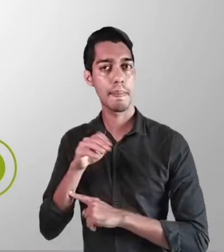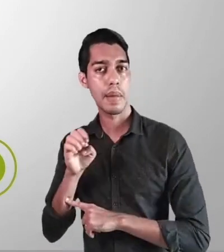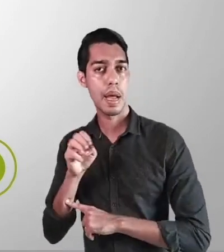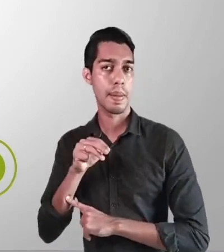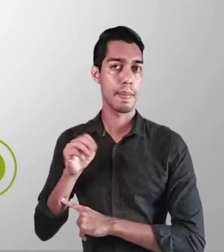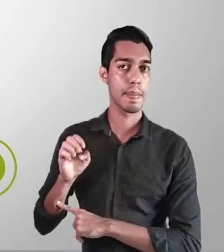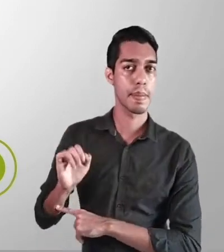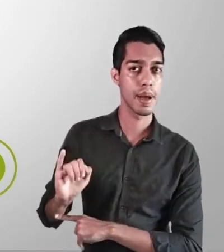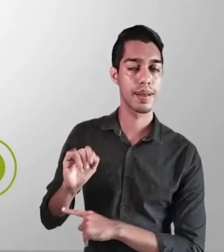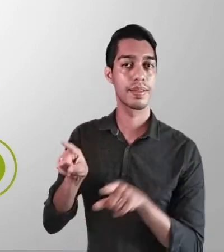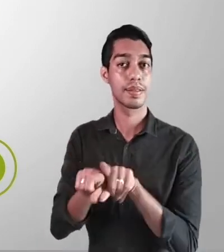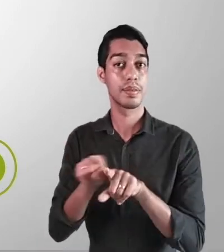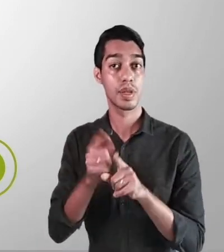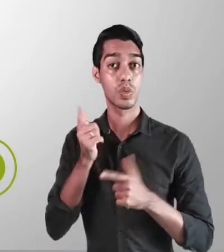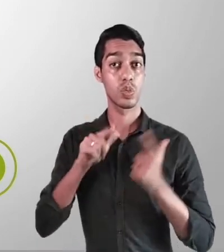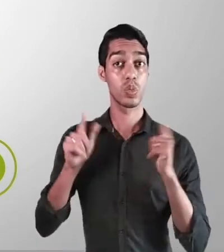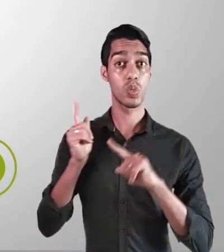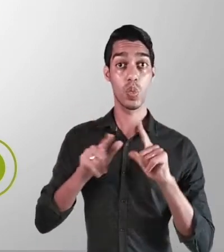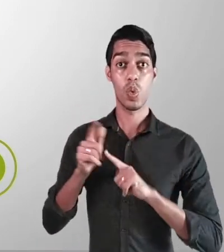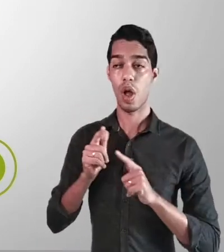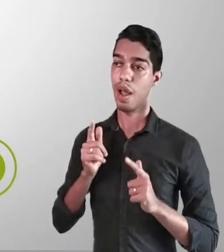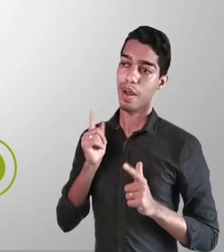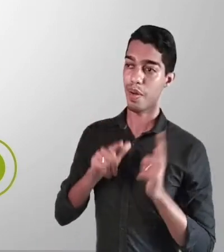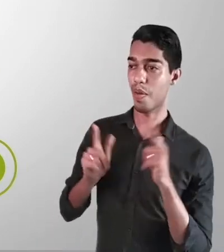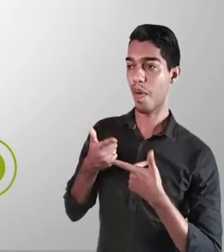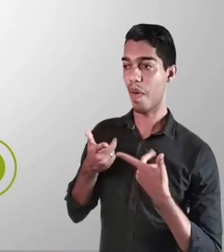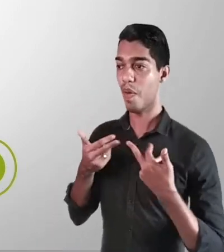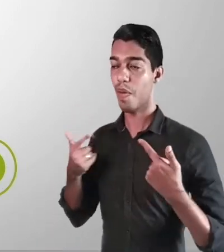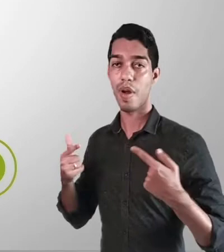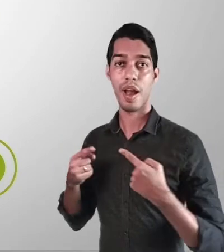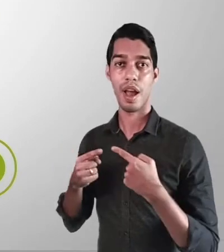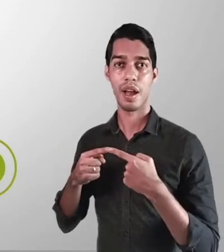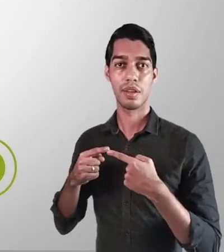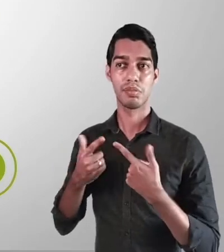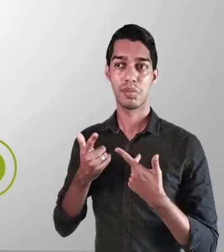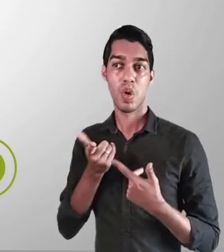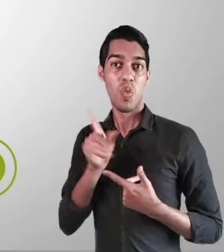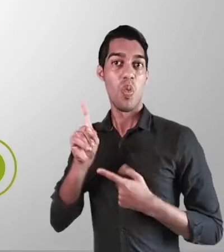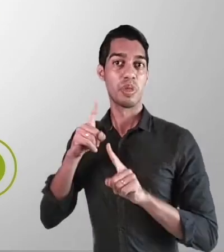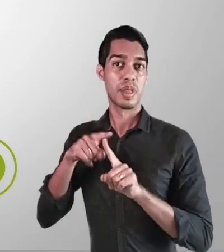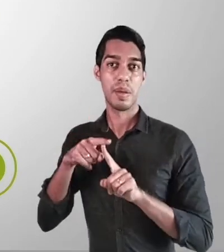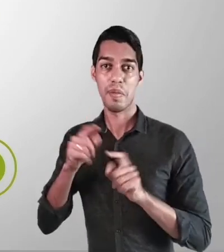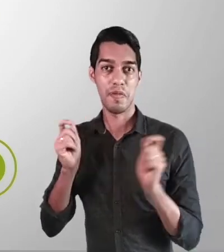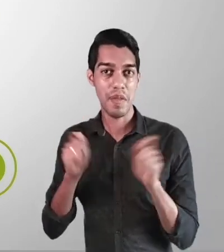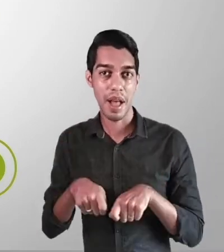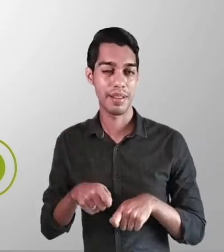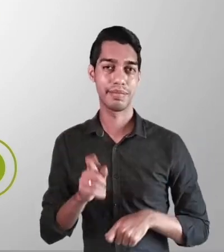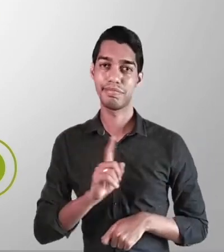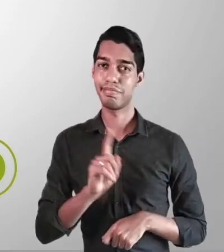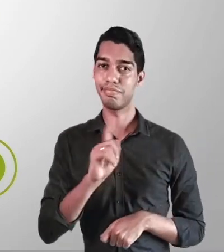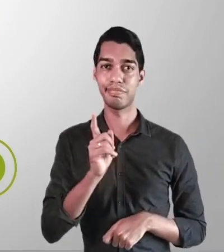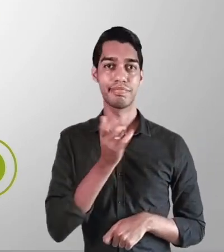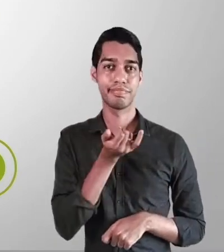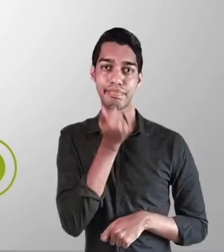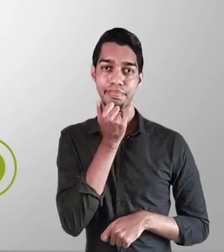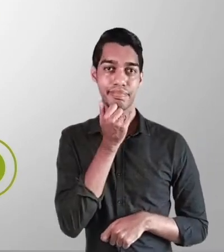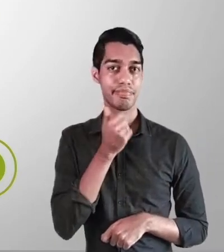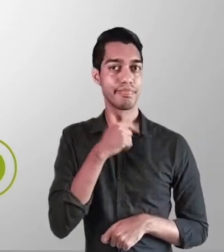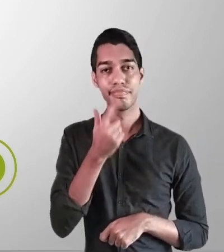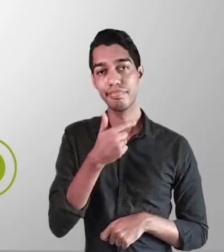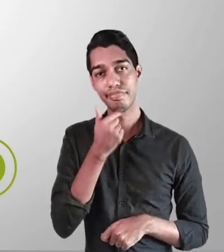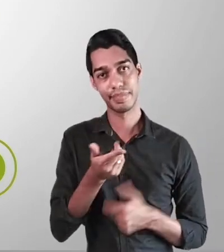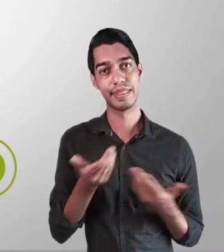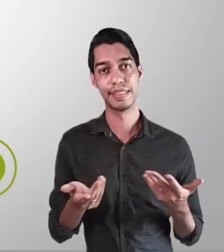alcançar a coisas que dificilmente poderiam ser feitas de outra maneira. Então, o fundamental é que